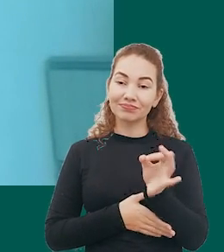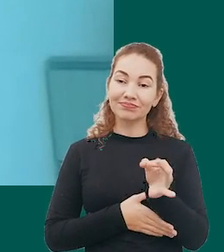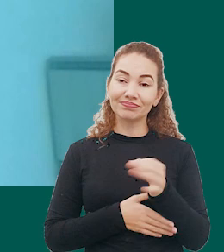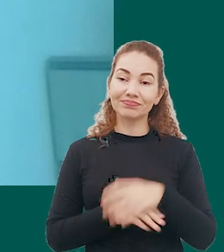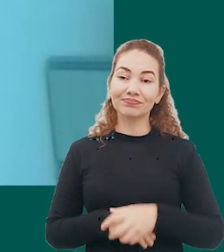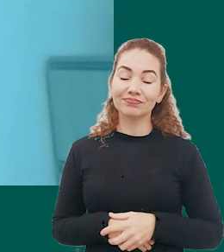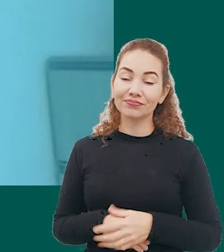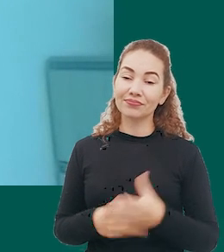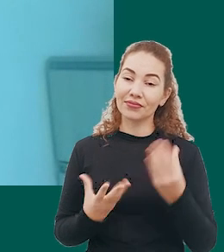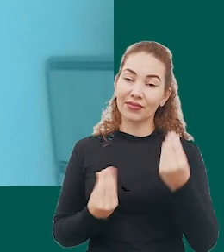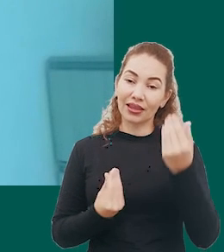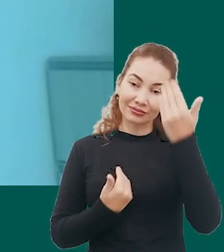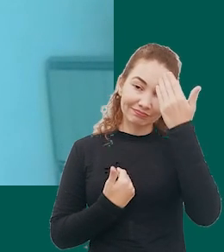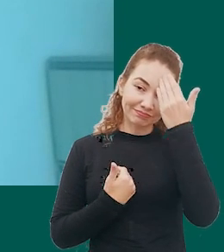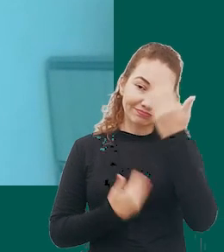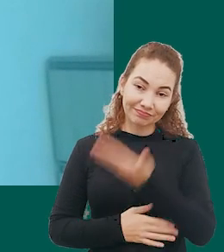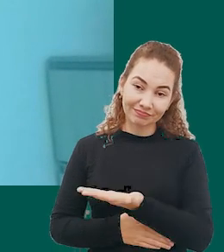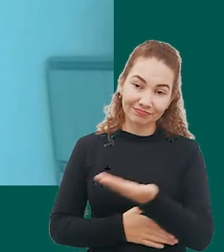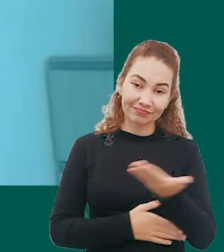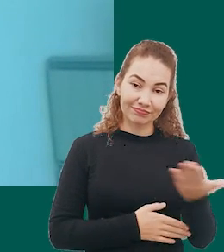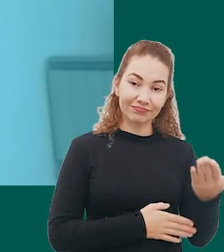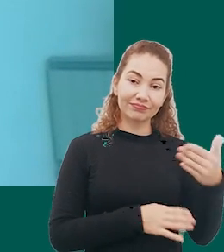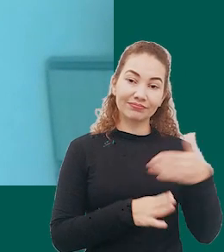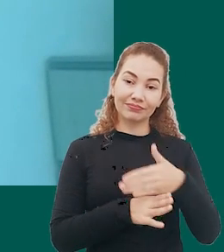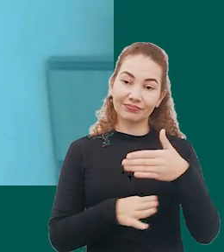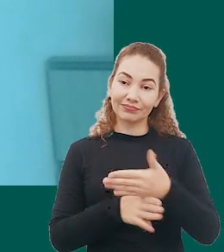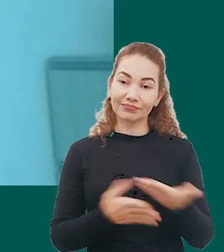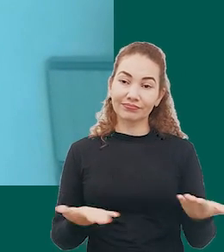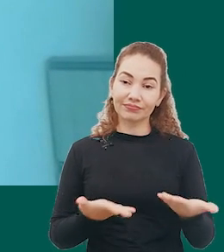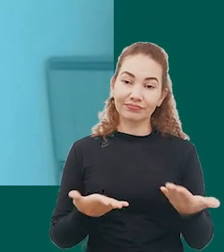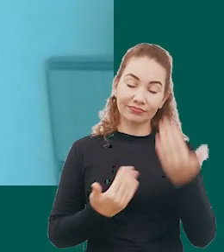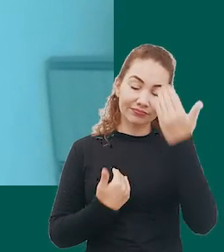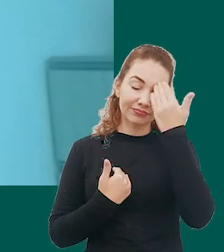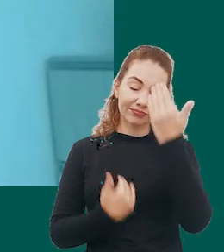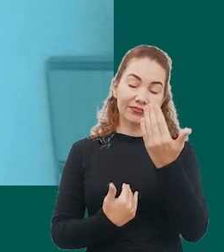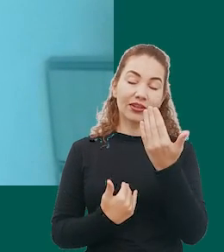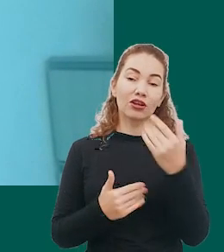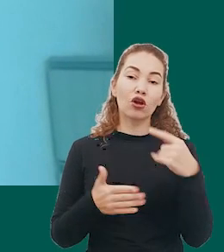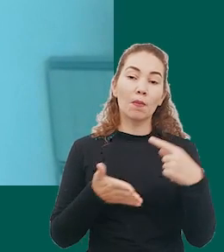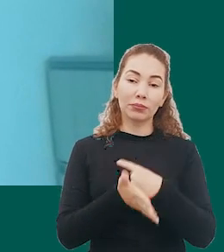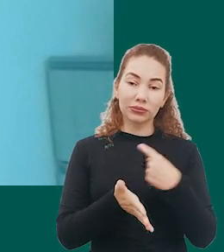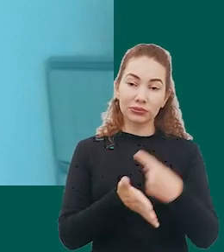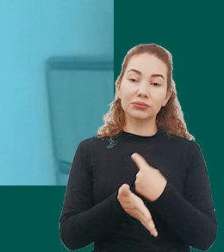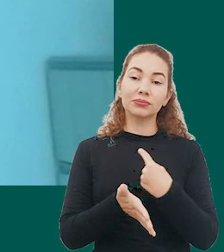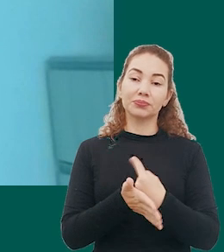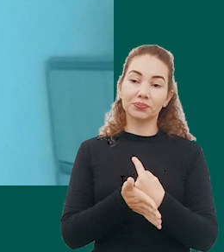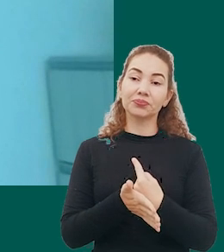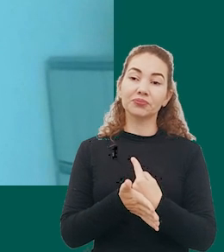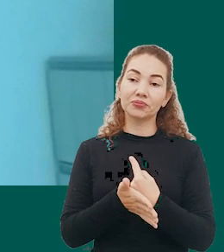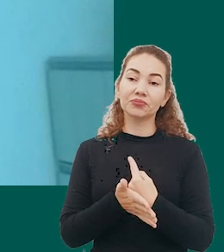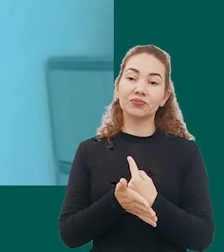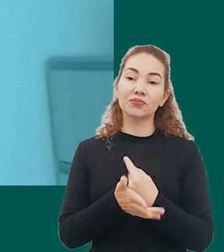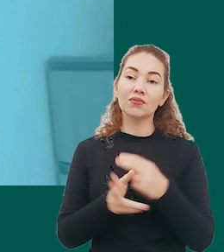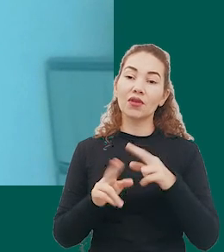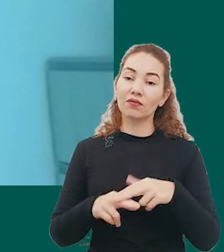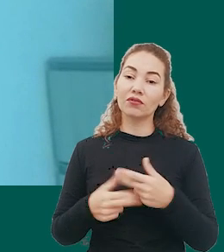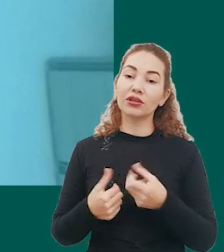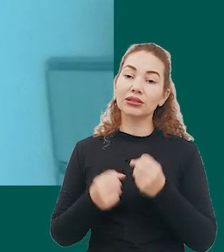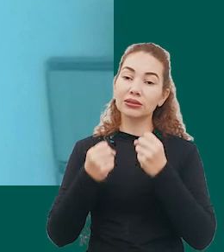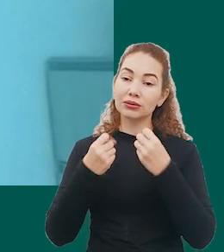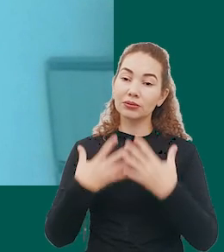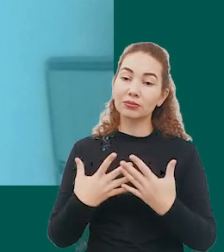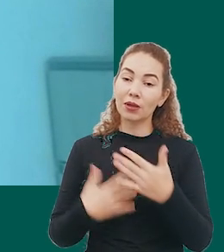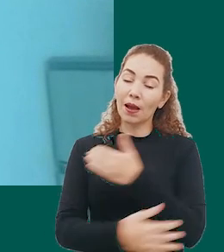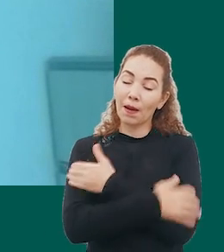pessoal? Muito obrigado pela presença de vocês, obrigada aí pelas questões, né? E ficamos à disposição.